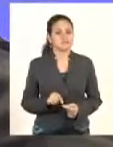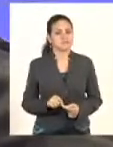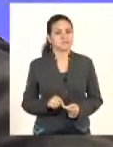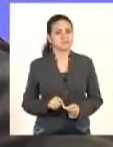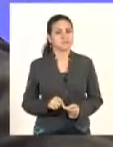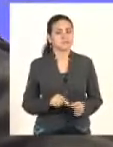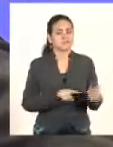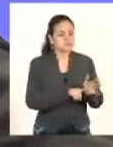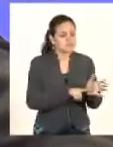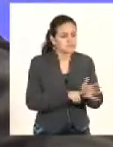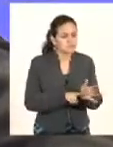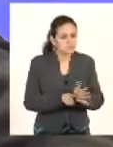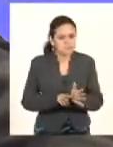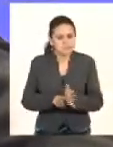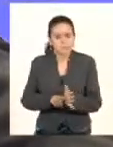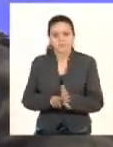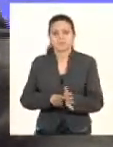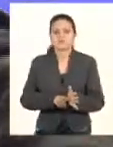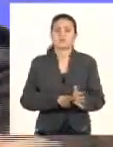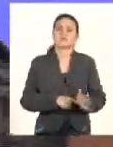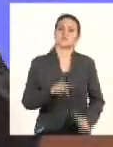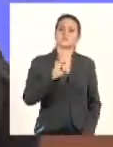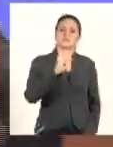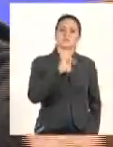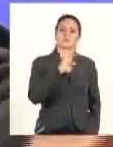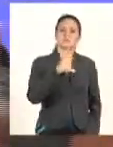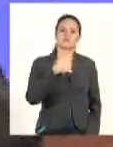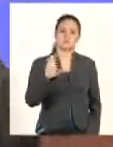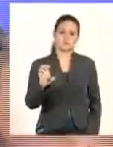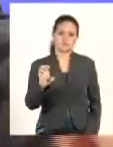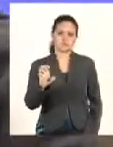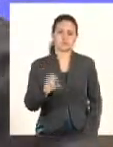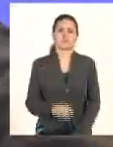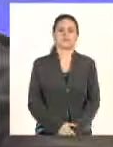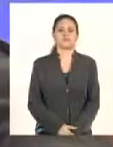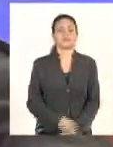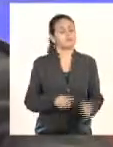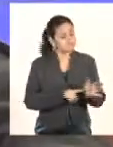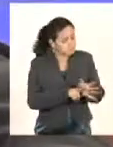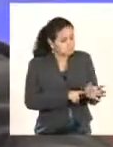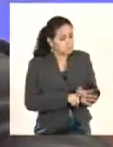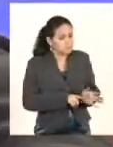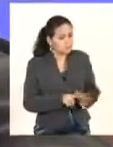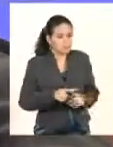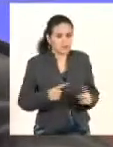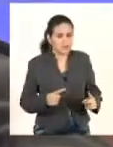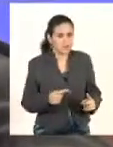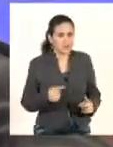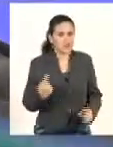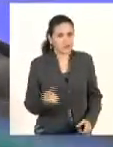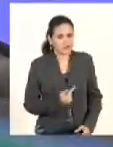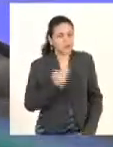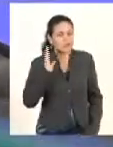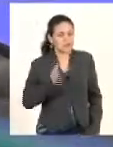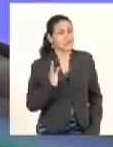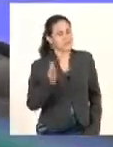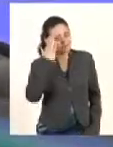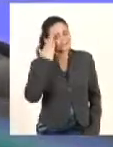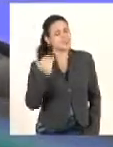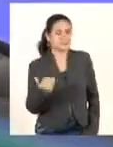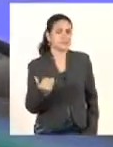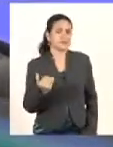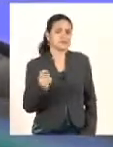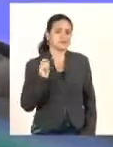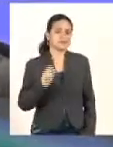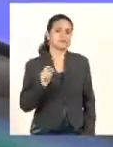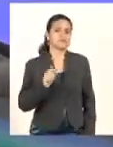fez. E não foi nenhuma surpresa que todos nós sabíamos que um membro do